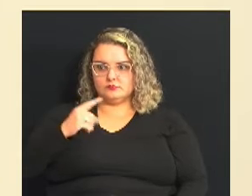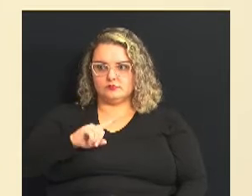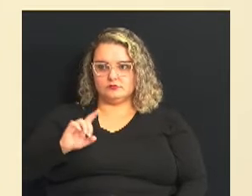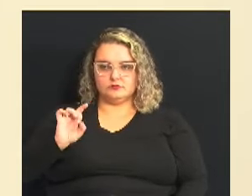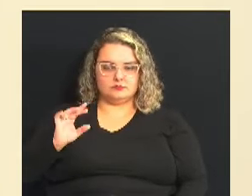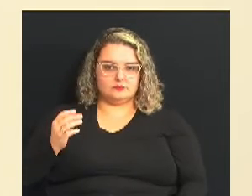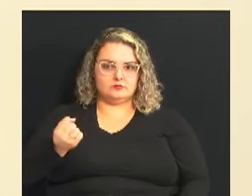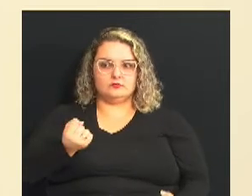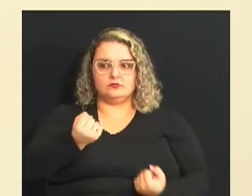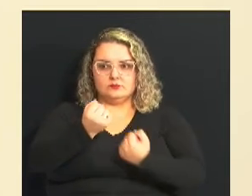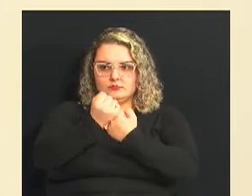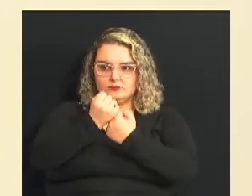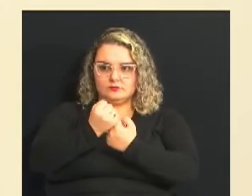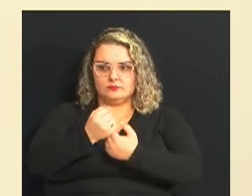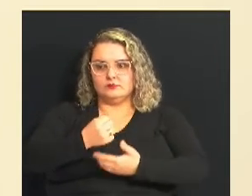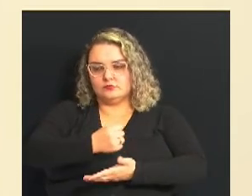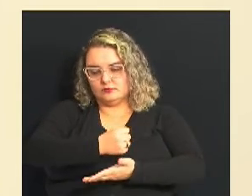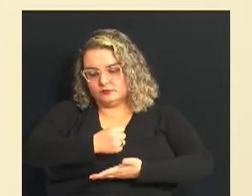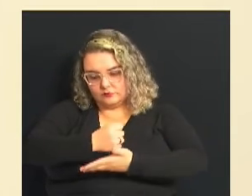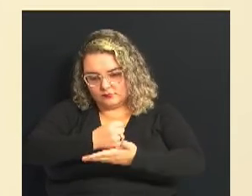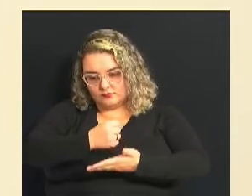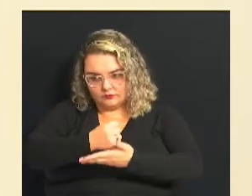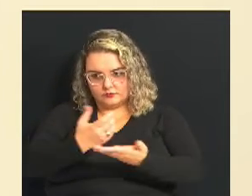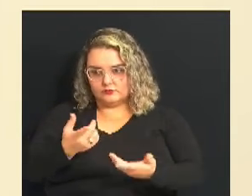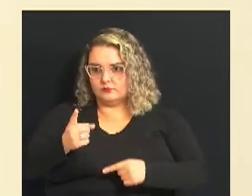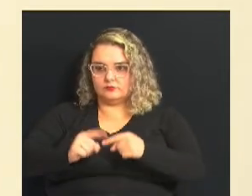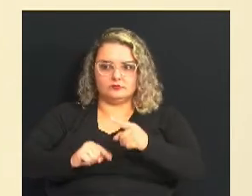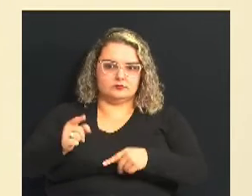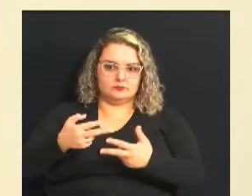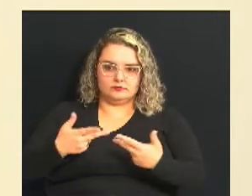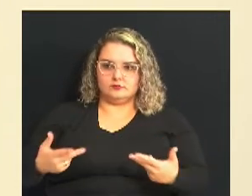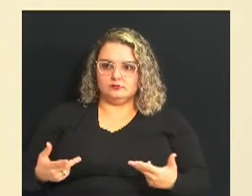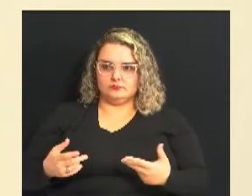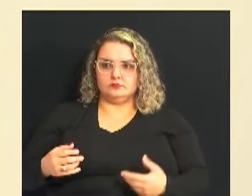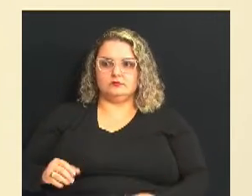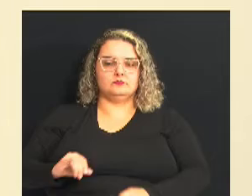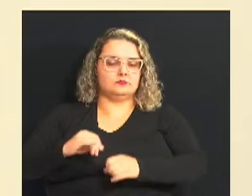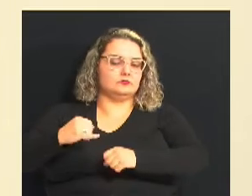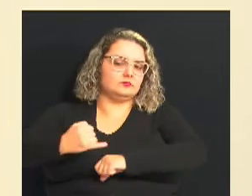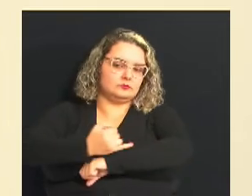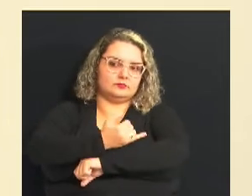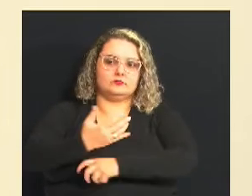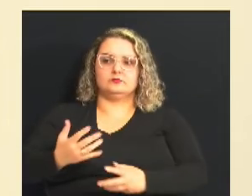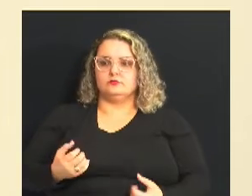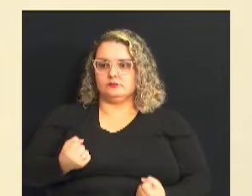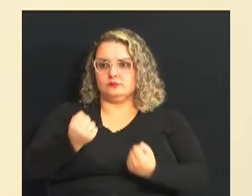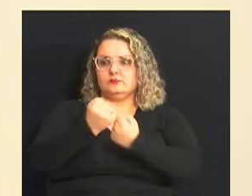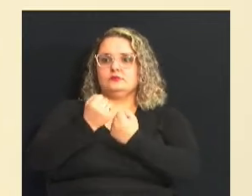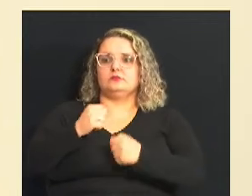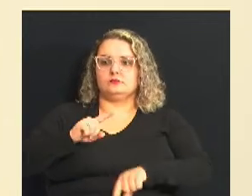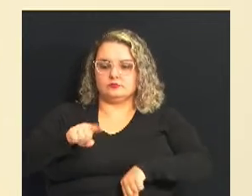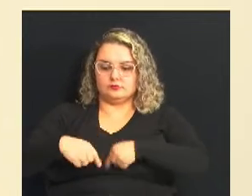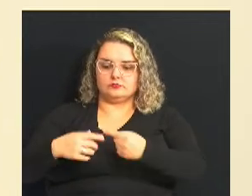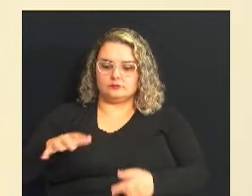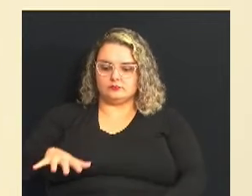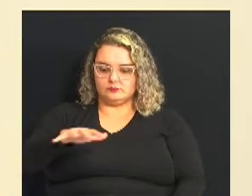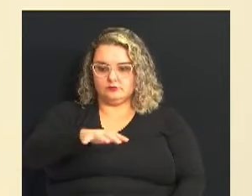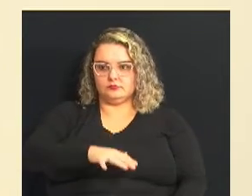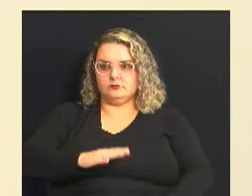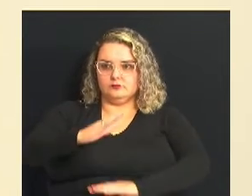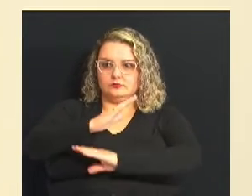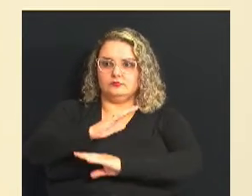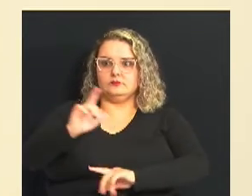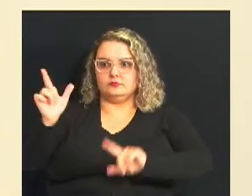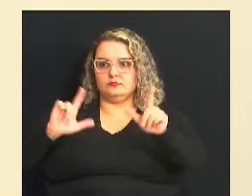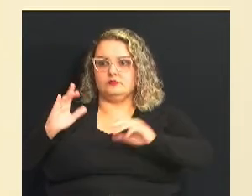suporte que é dado em termos de equipamento, em termos de infraestrutura, do apoio dos demais departamentos da casa, mas como entendimento que a TV Câmara é